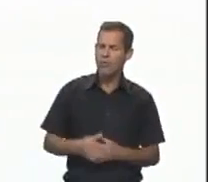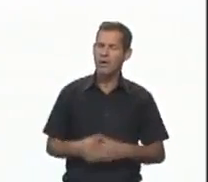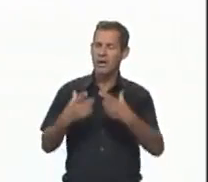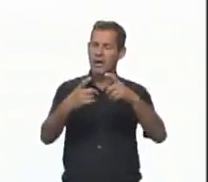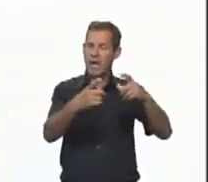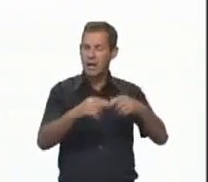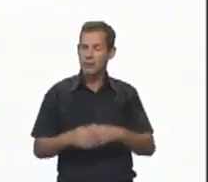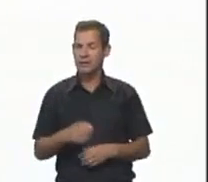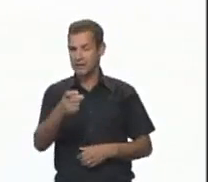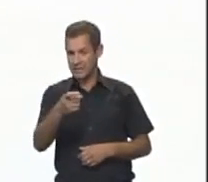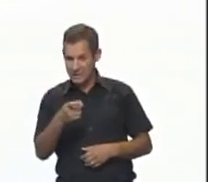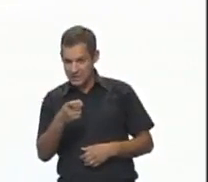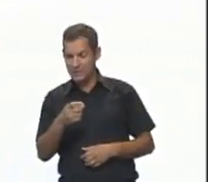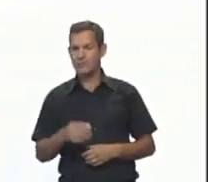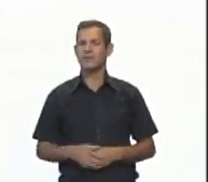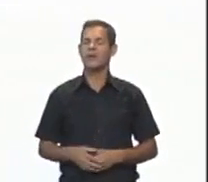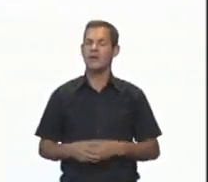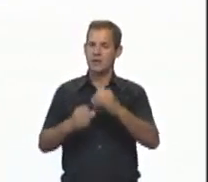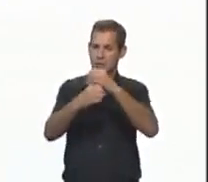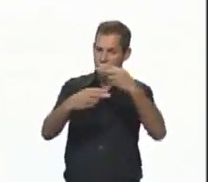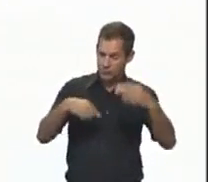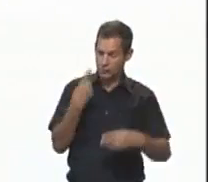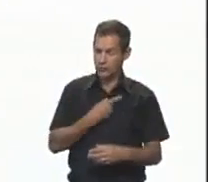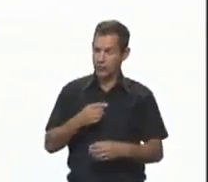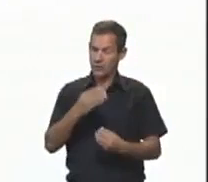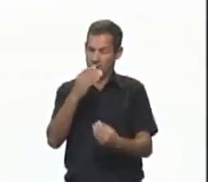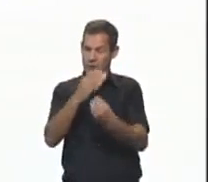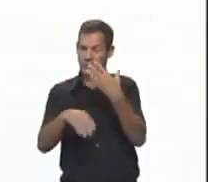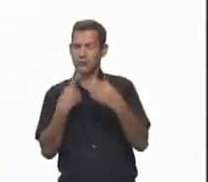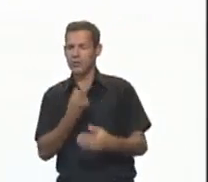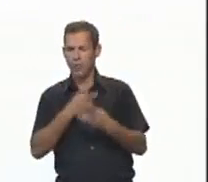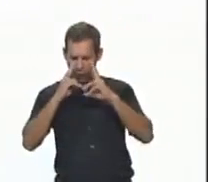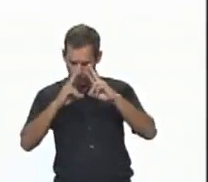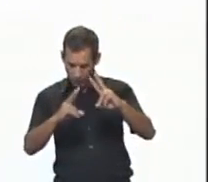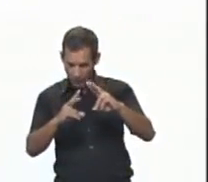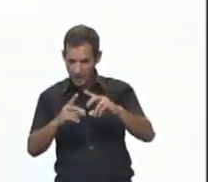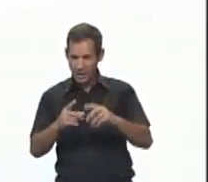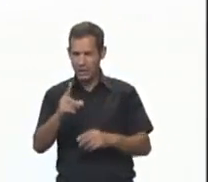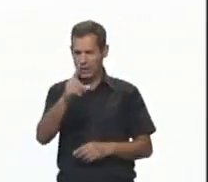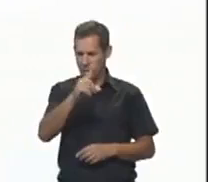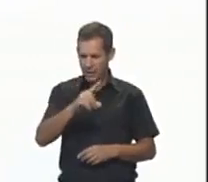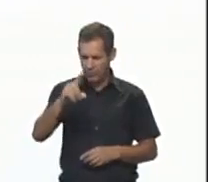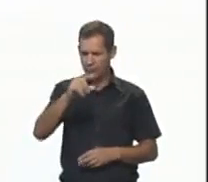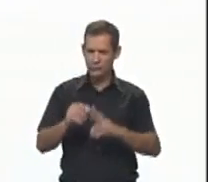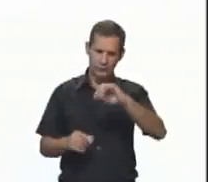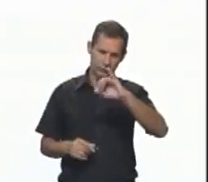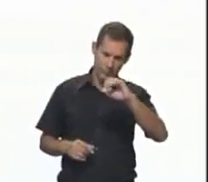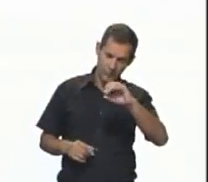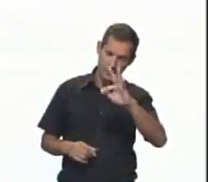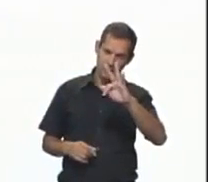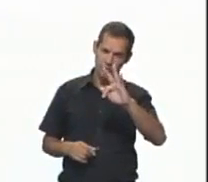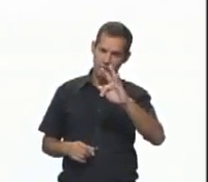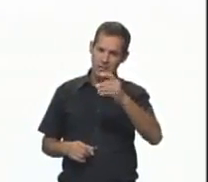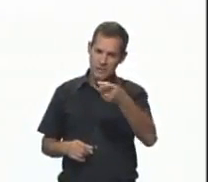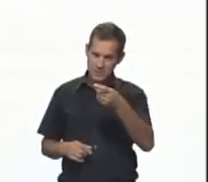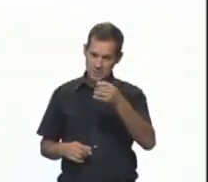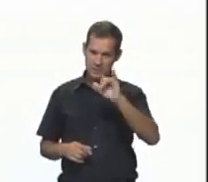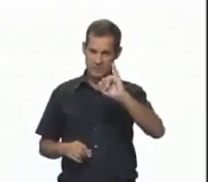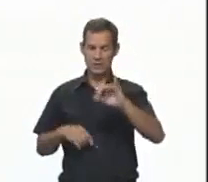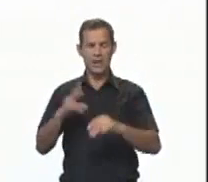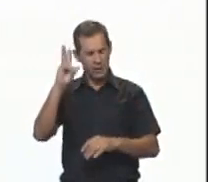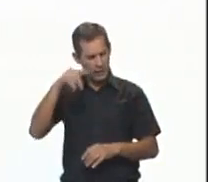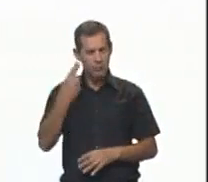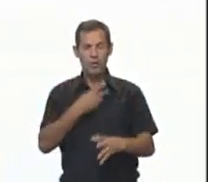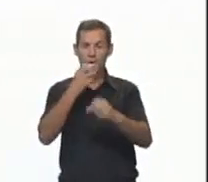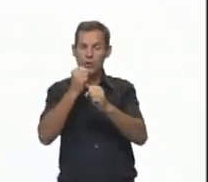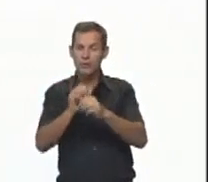ponto, qualquer xi desse objeto que a gente formou, nós vamos obter um círculo com um raio f de xi. Você lembra como que a